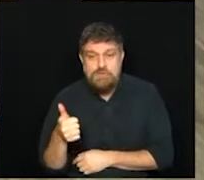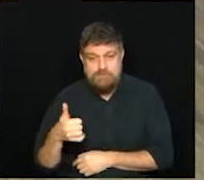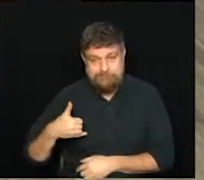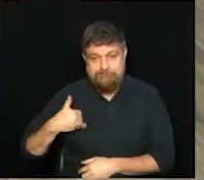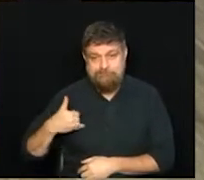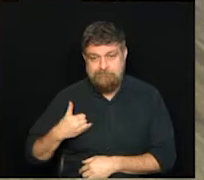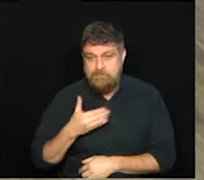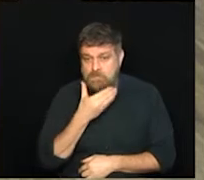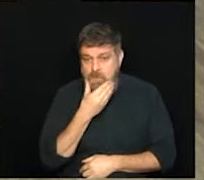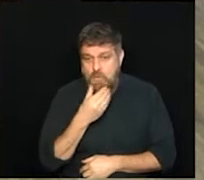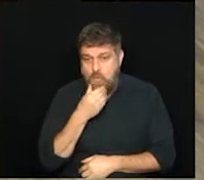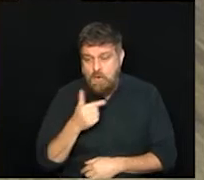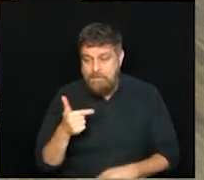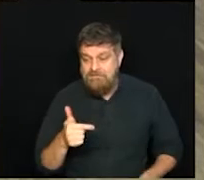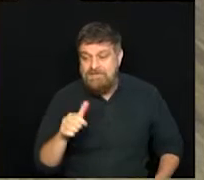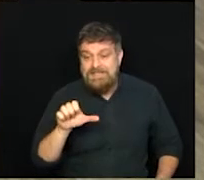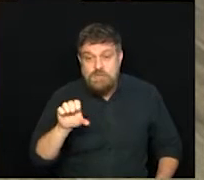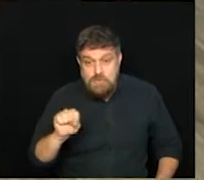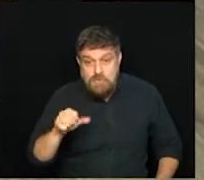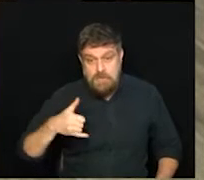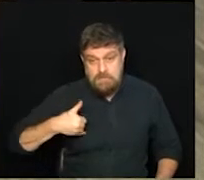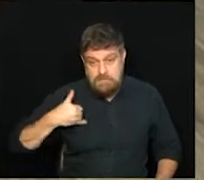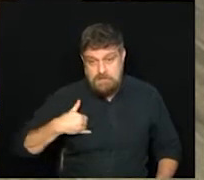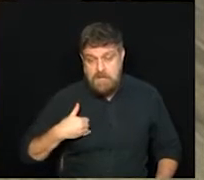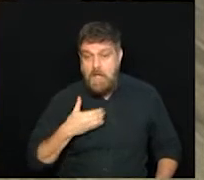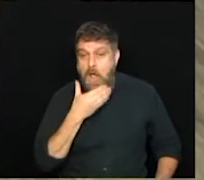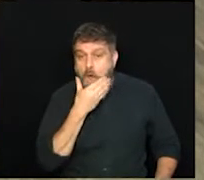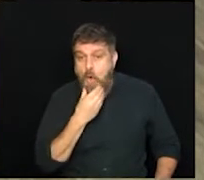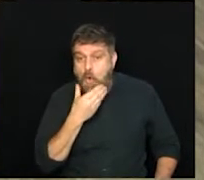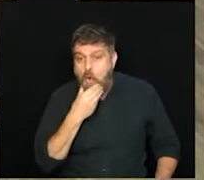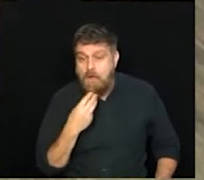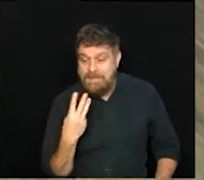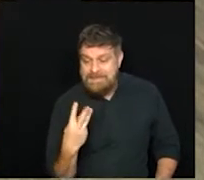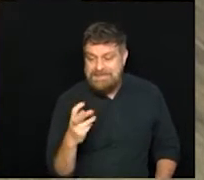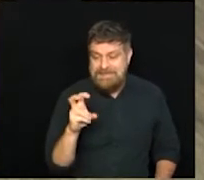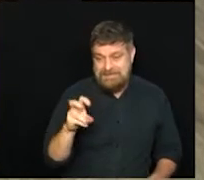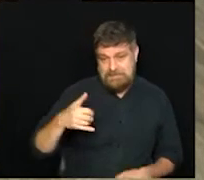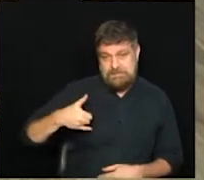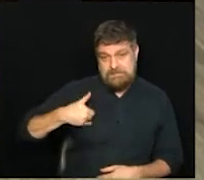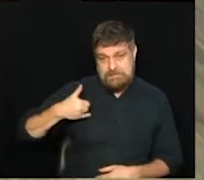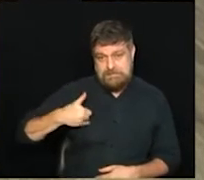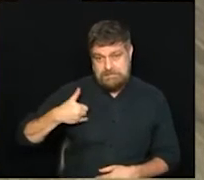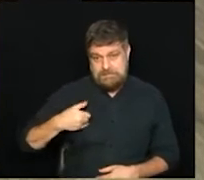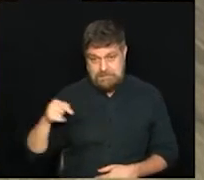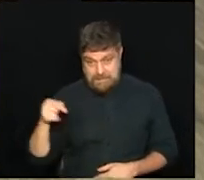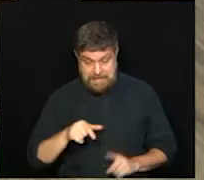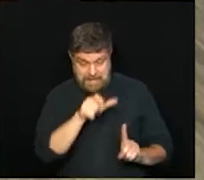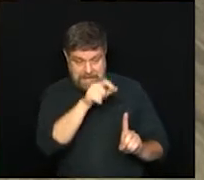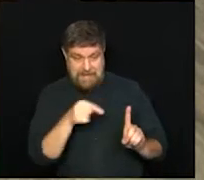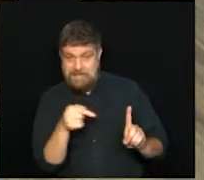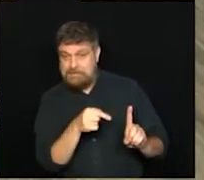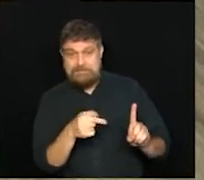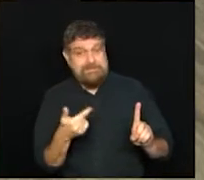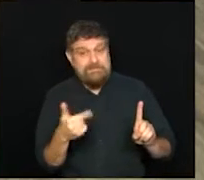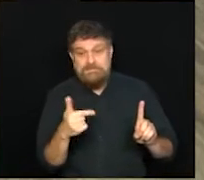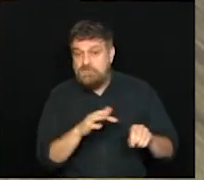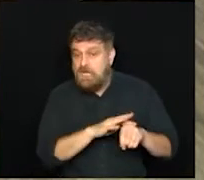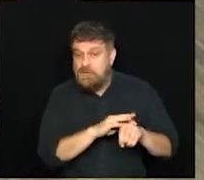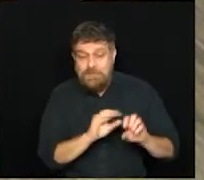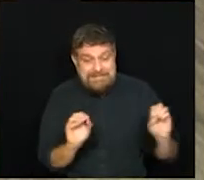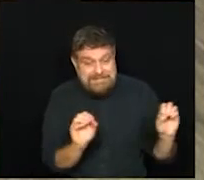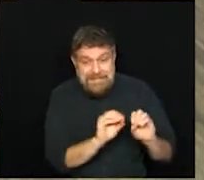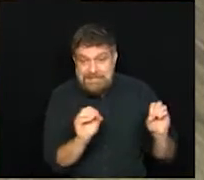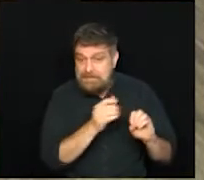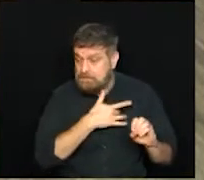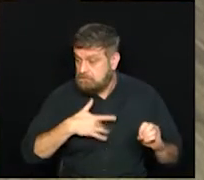um homem de 28 anos e um outro homem de 35 anos. Este homem de 35 anos não tinha